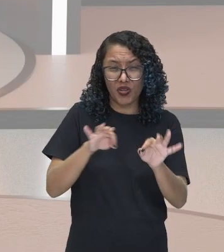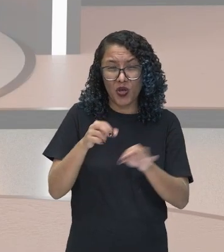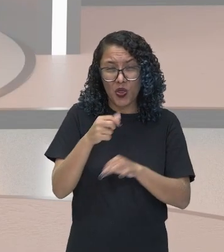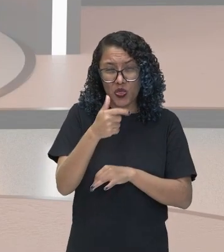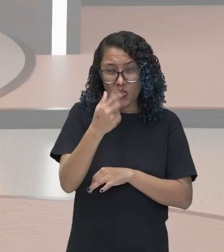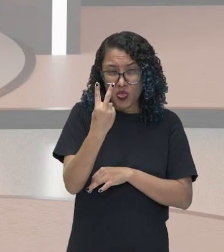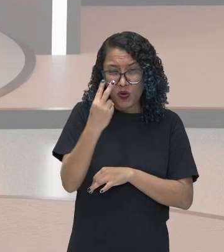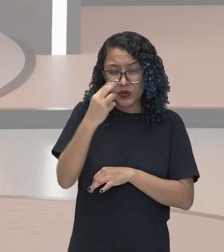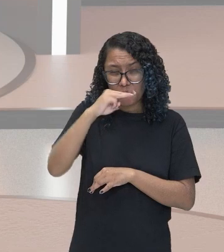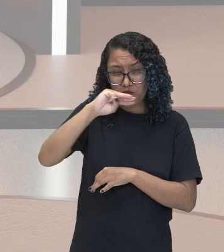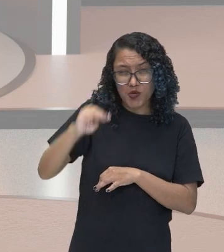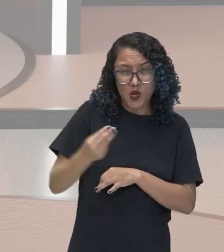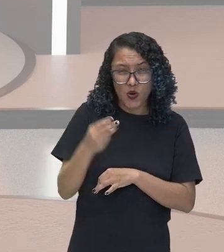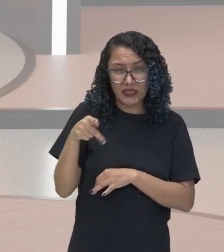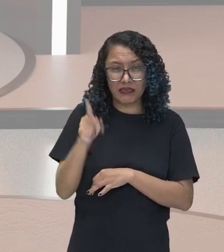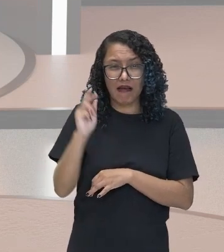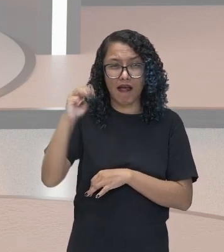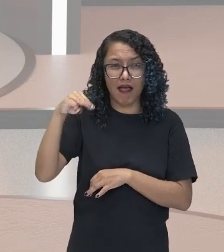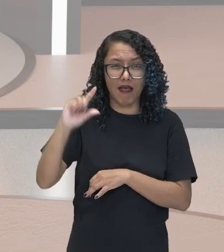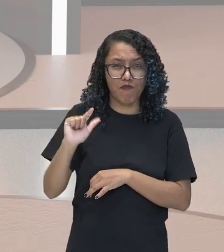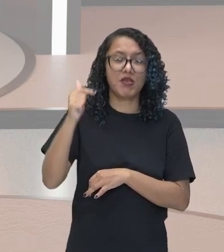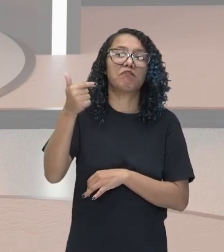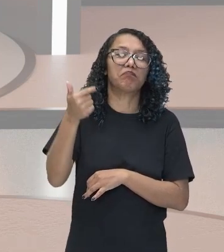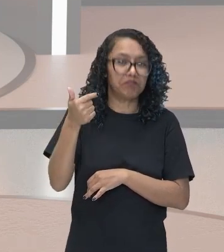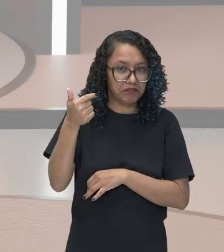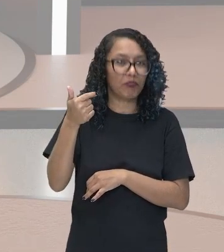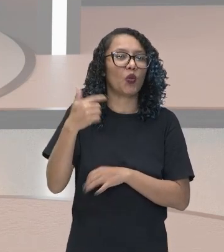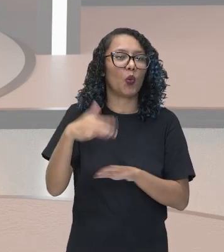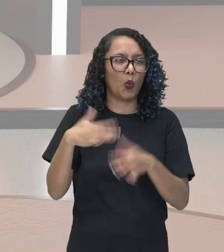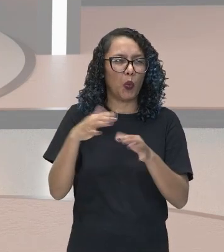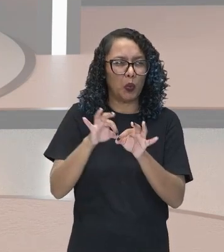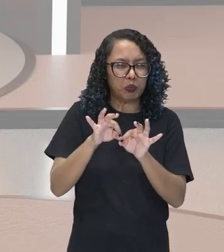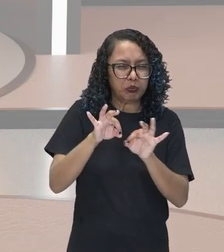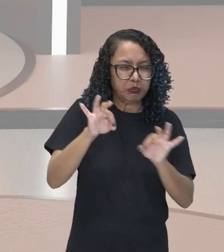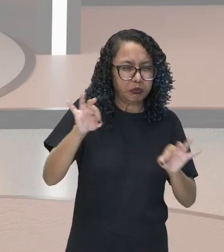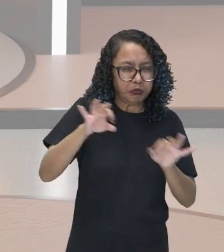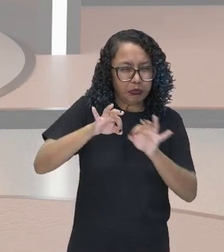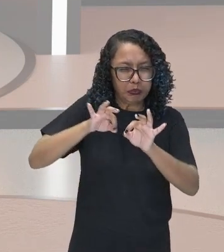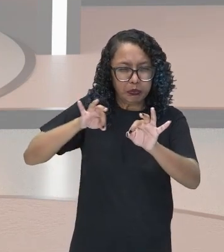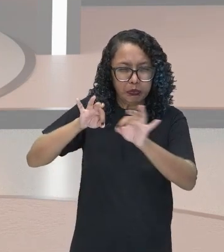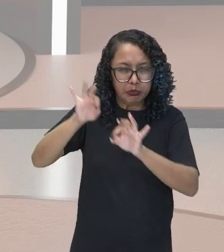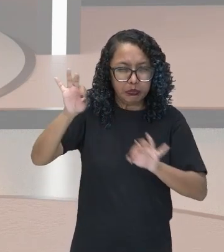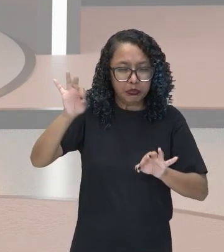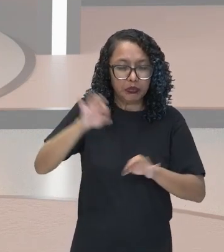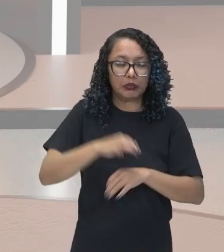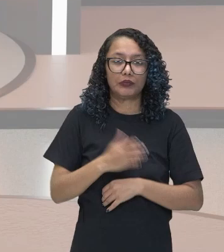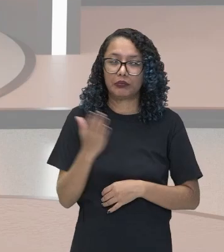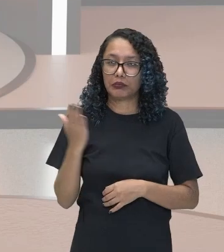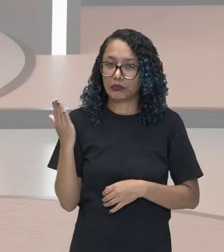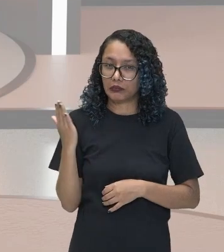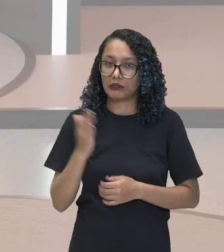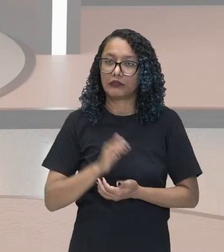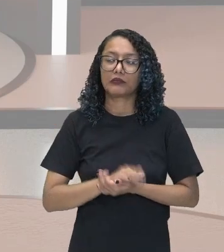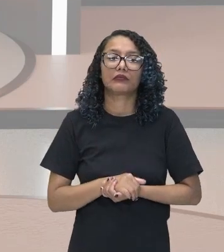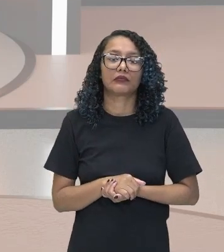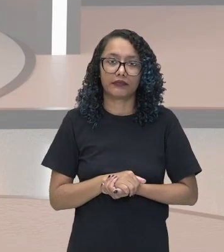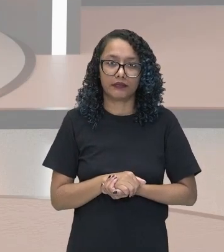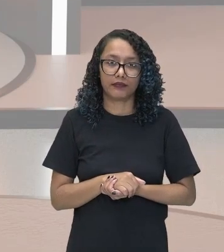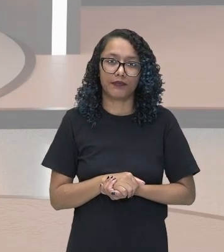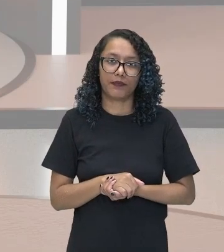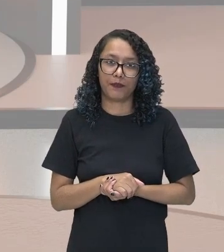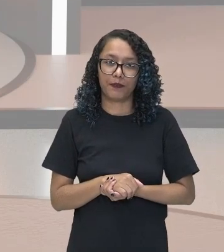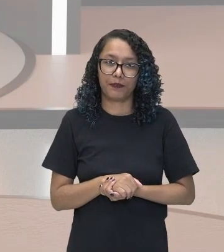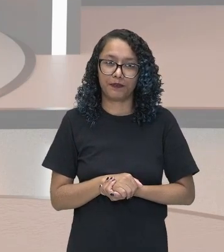quilômetros quadrados. Então, aí a gente pode verificar a região da Patagônia no nosso mapa e onde a gente